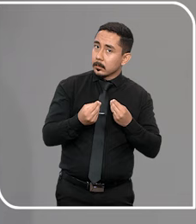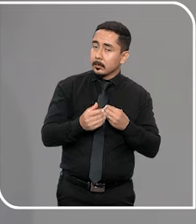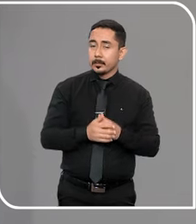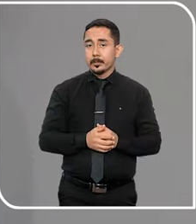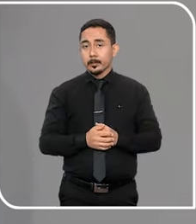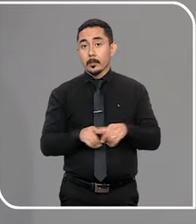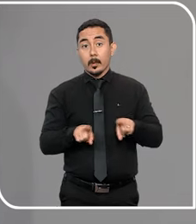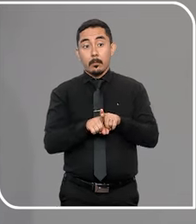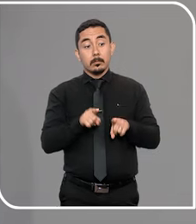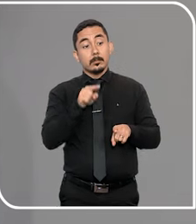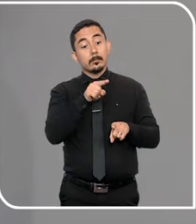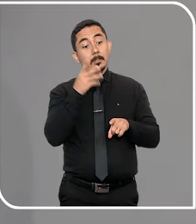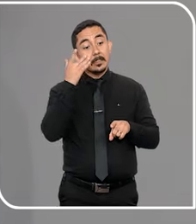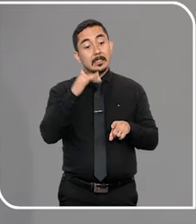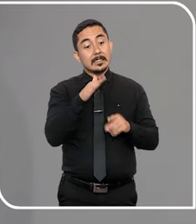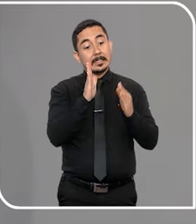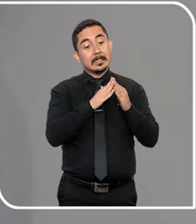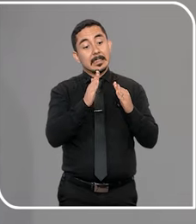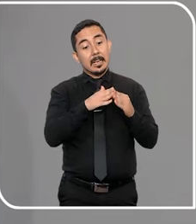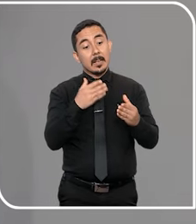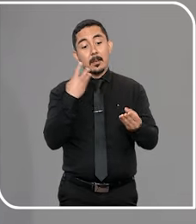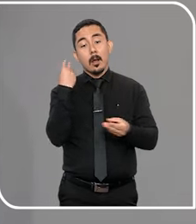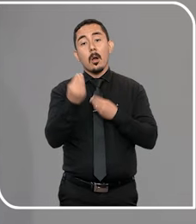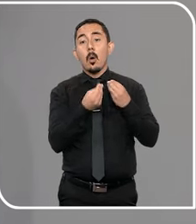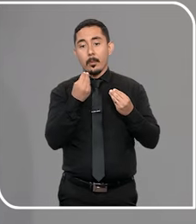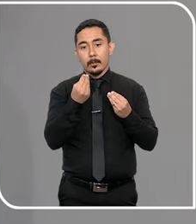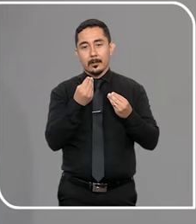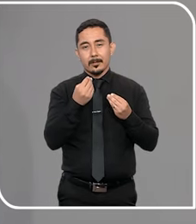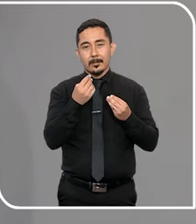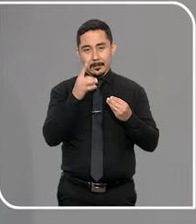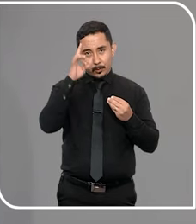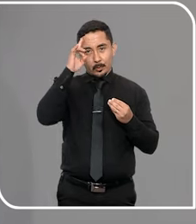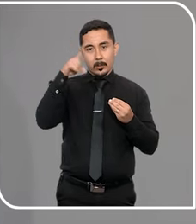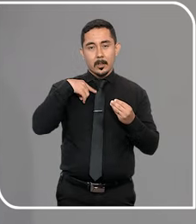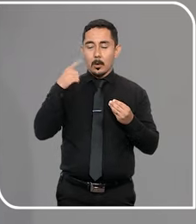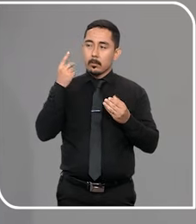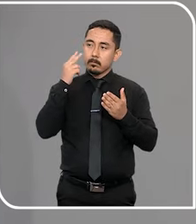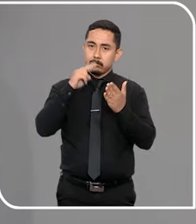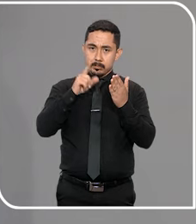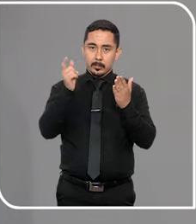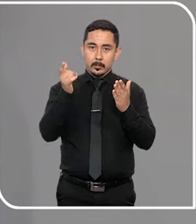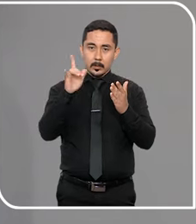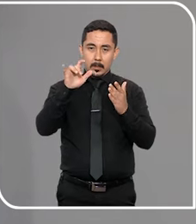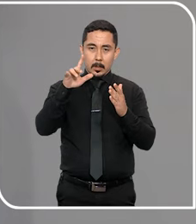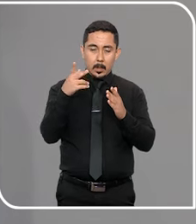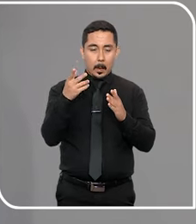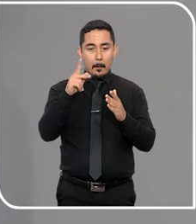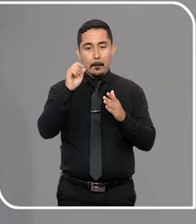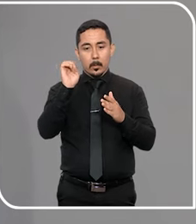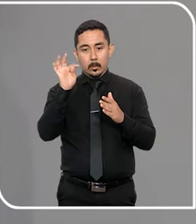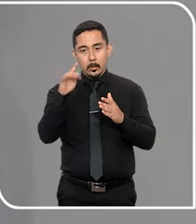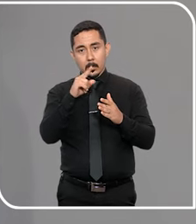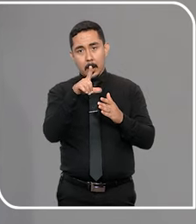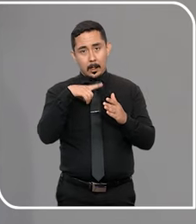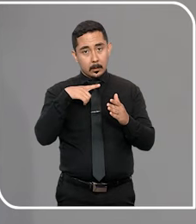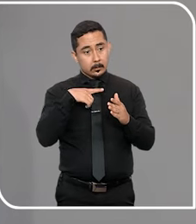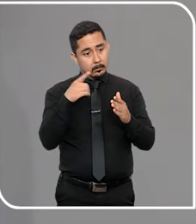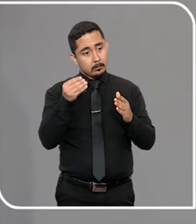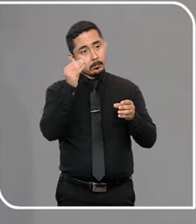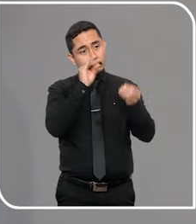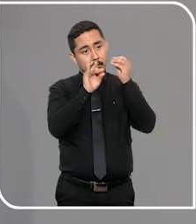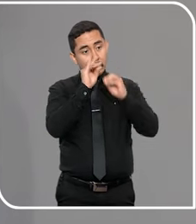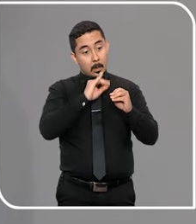dessa criança né O que que essa criança passa em casa um dia eu vi um post da Isa maravilhoso falando que crianças que fazem